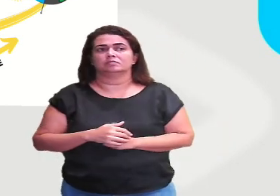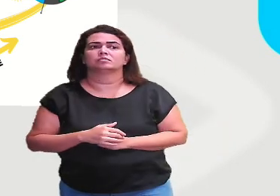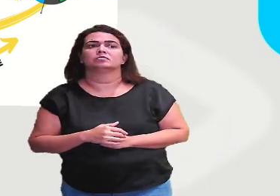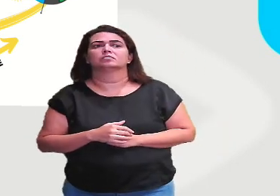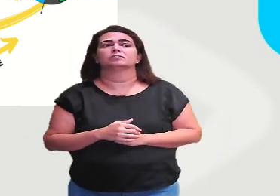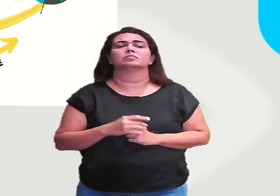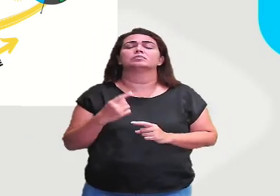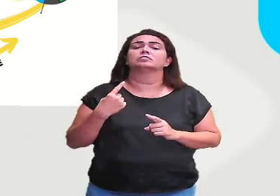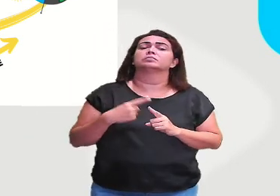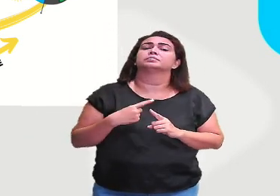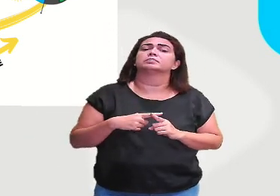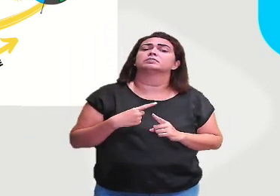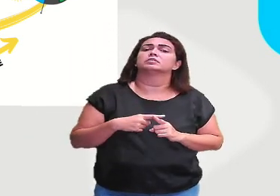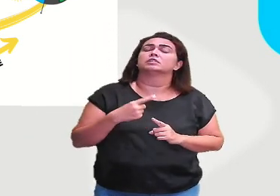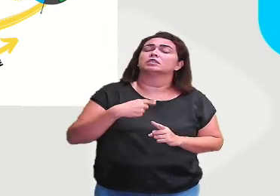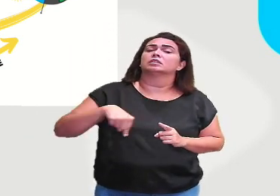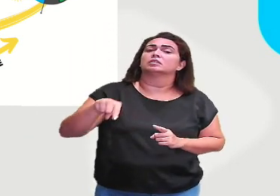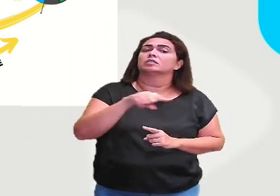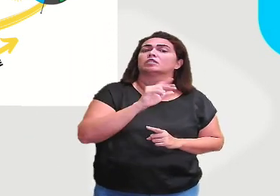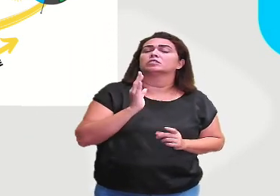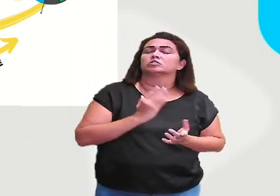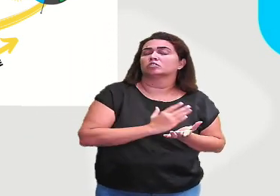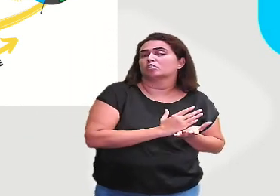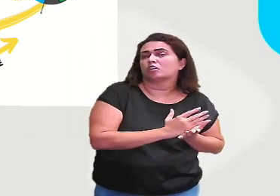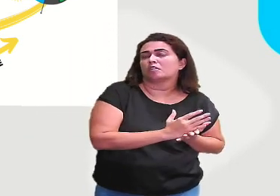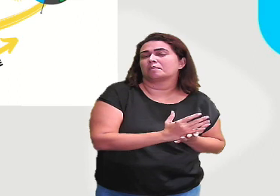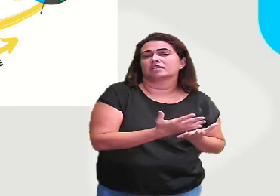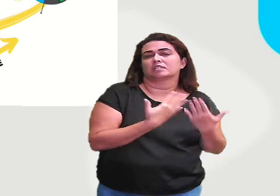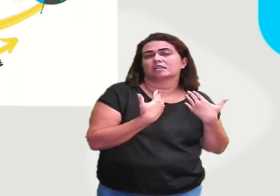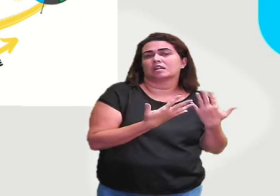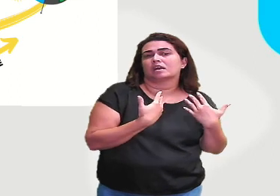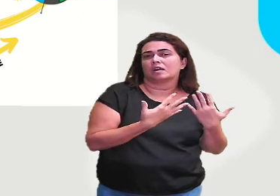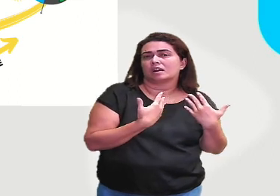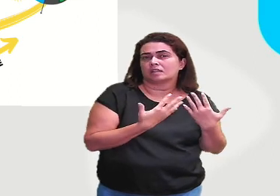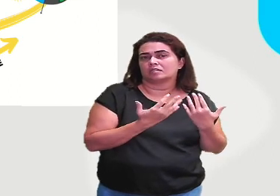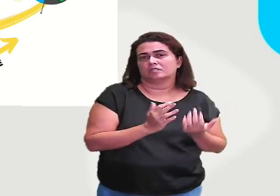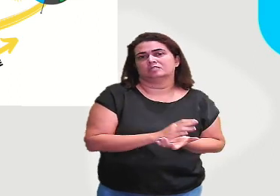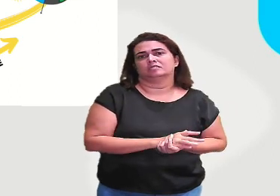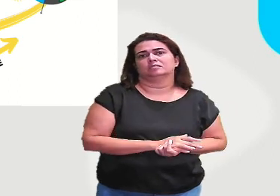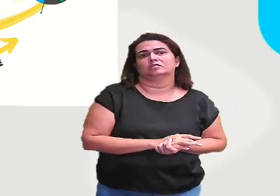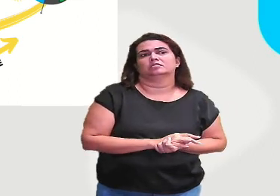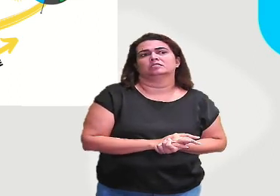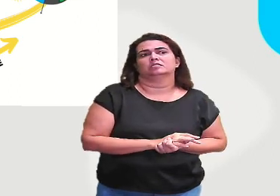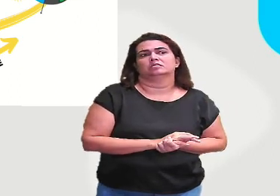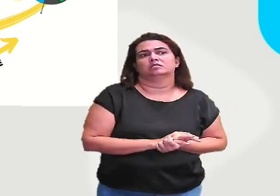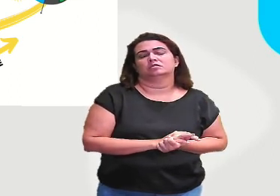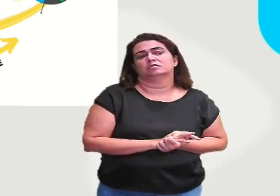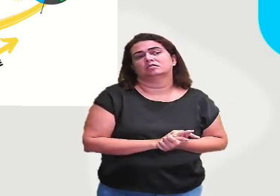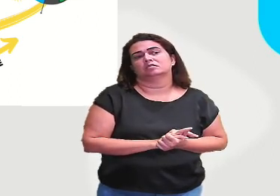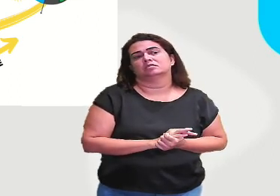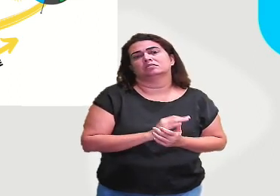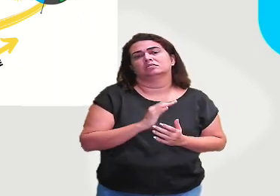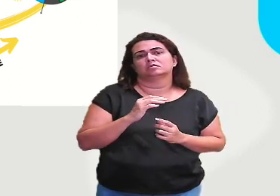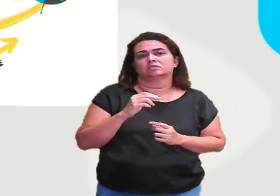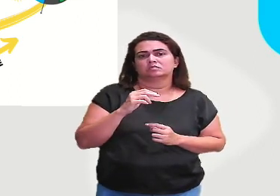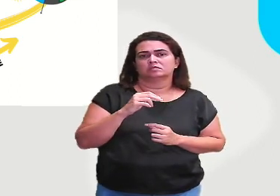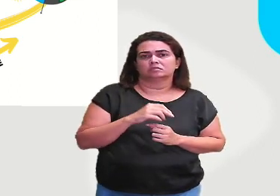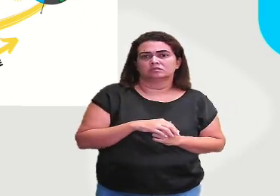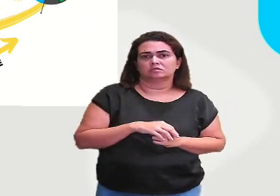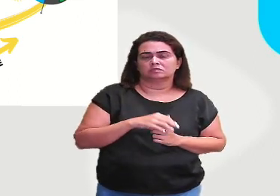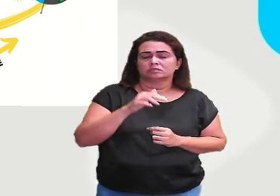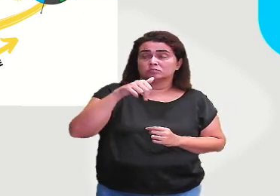aqui em setembro, nós estaremos caminhando para o nosso verão, saindo do nosso inverno para o nosso verão. E lá no